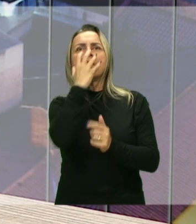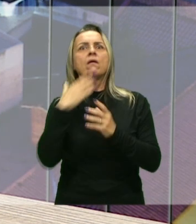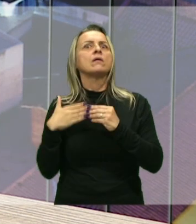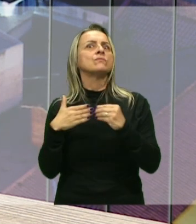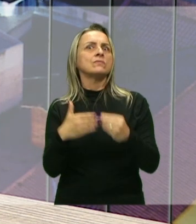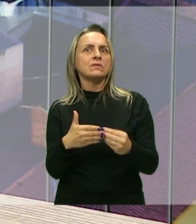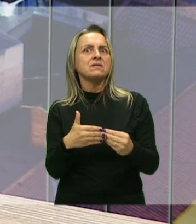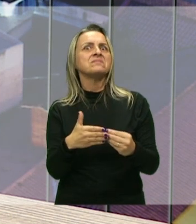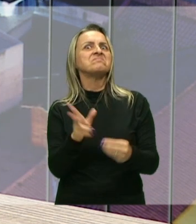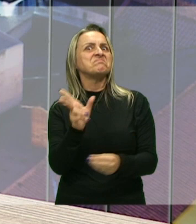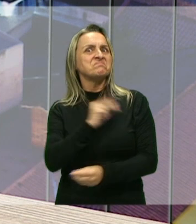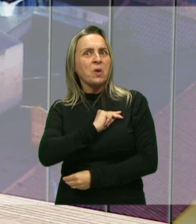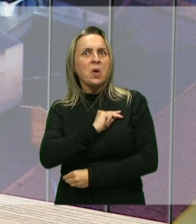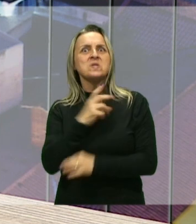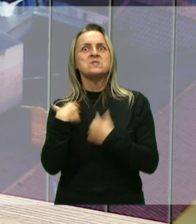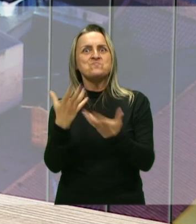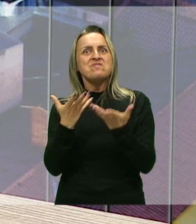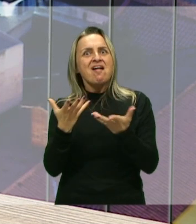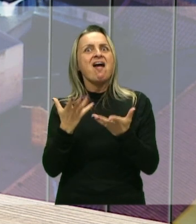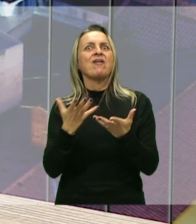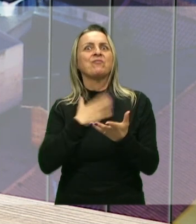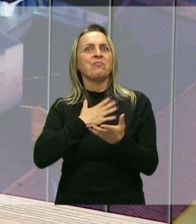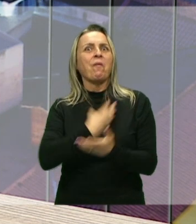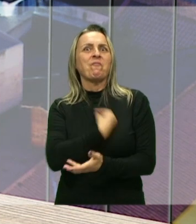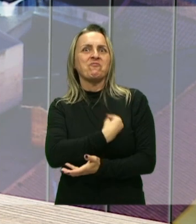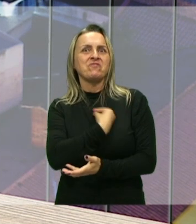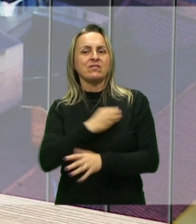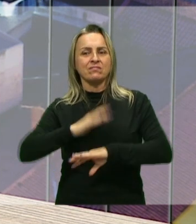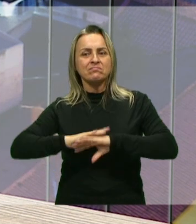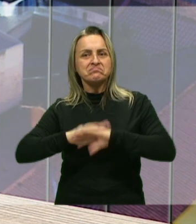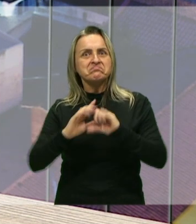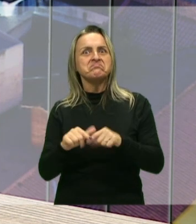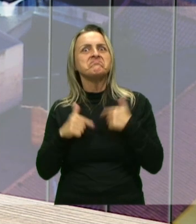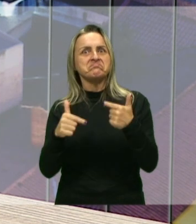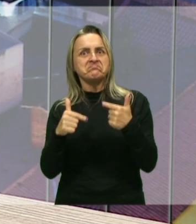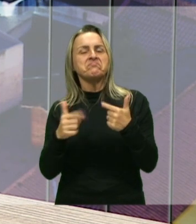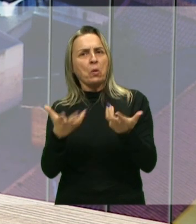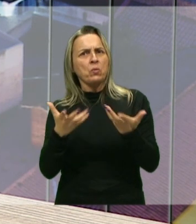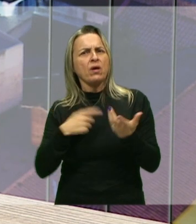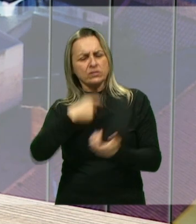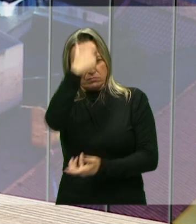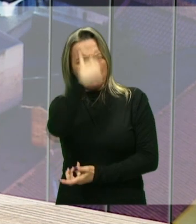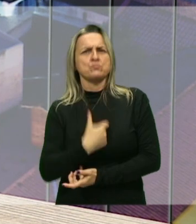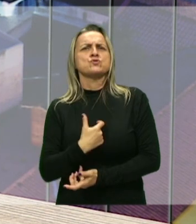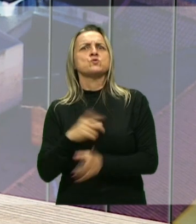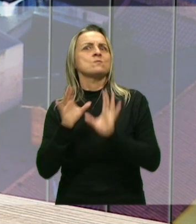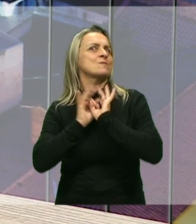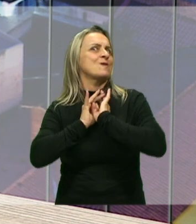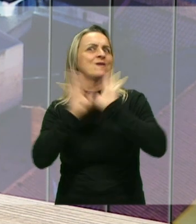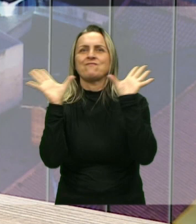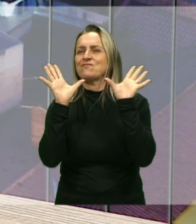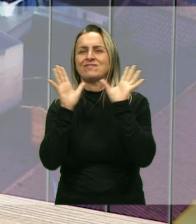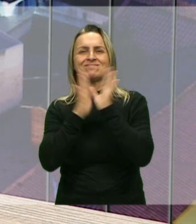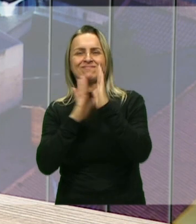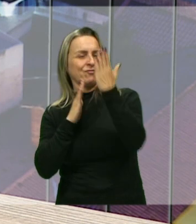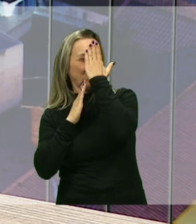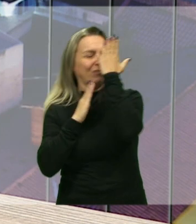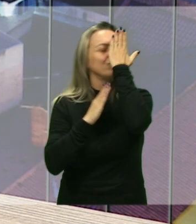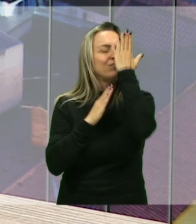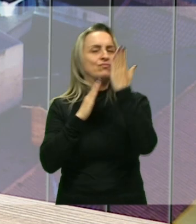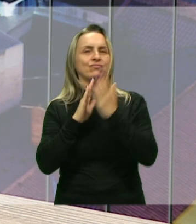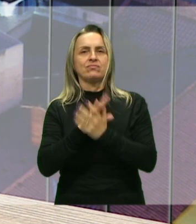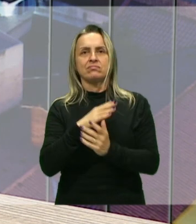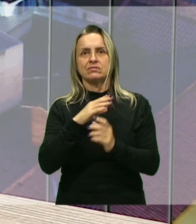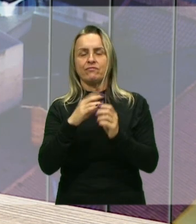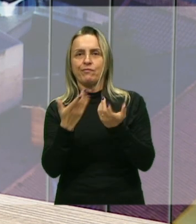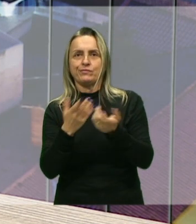vida. Eu quero ter mais autonomia, eu quero ser um cara que eu vou sair por aí, eu não vou me esbarrar em nada, eu não vou voltar para casa sem um braço, sem uma perna,